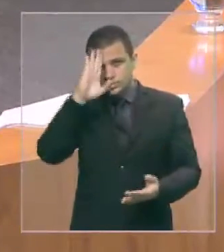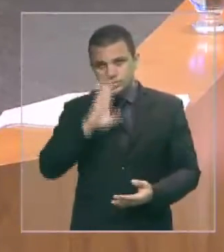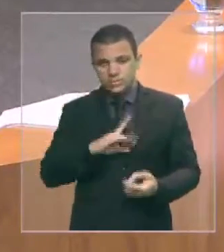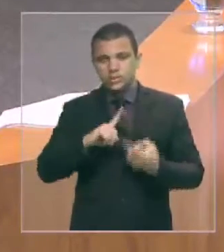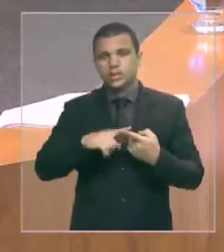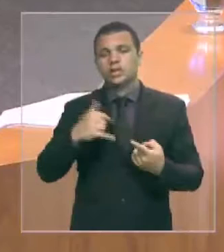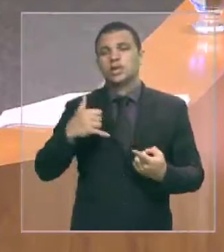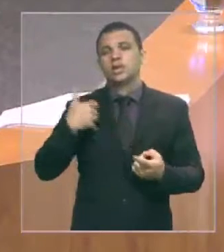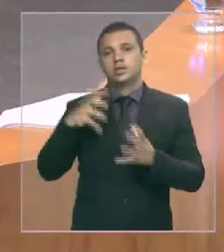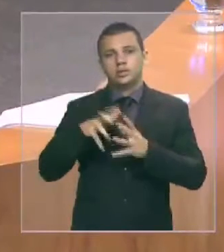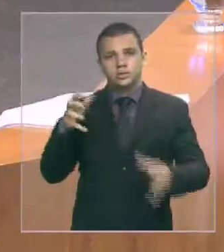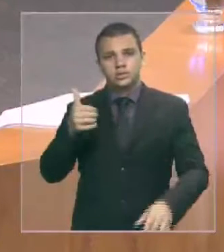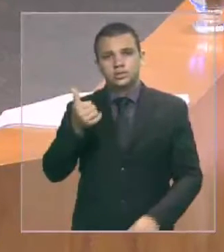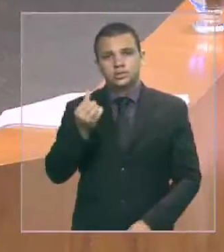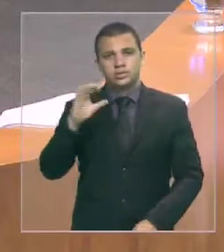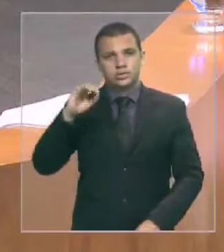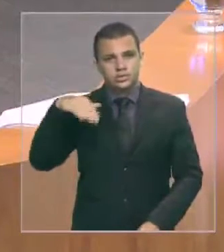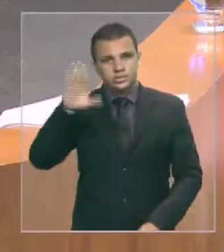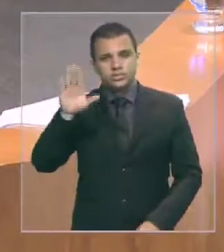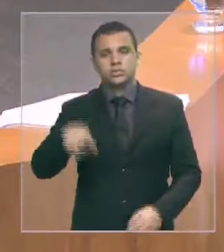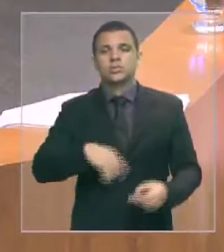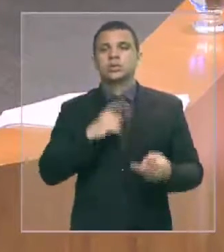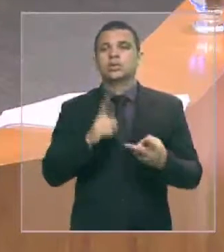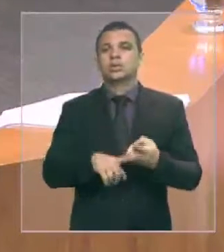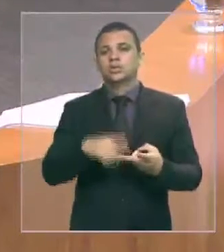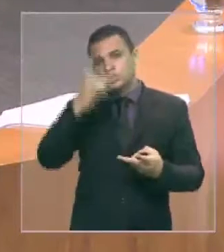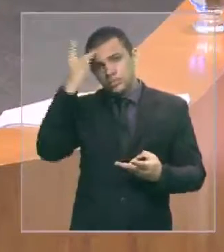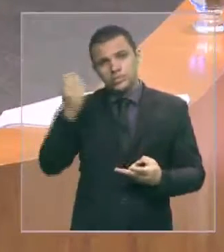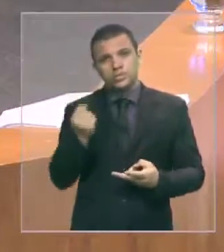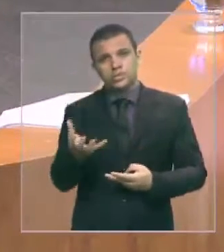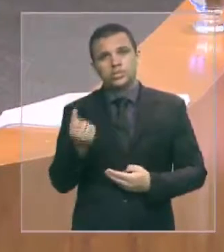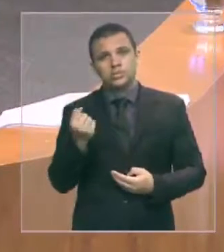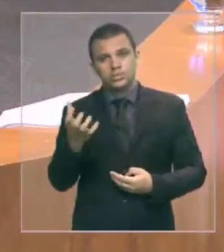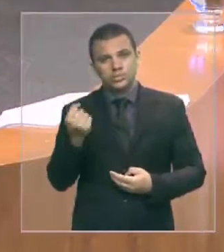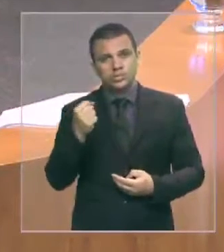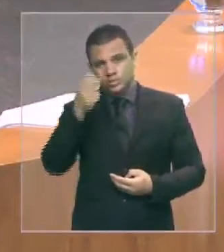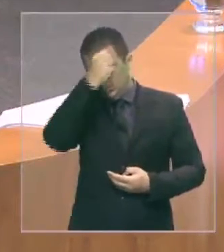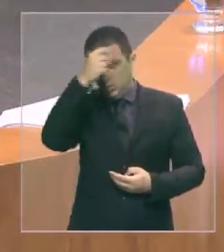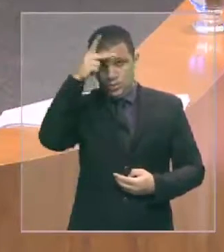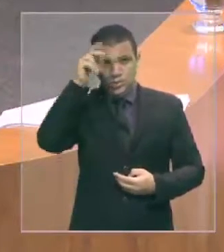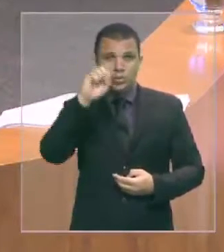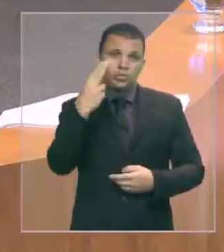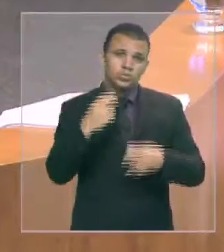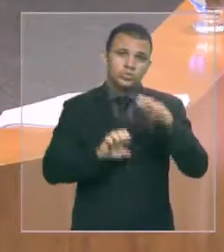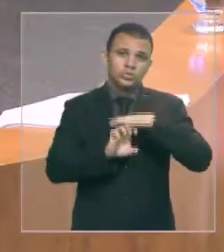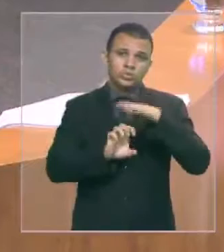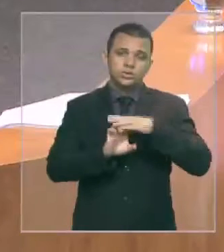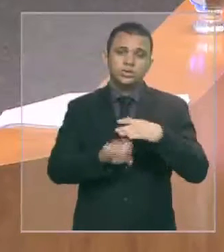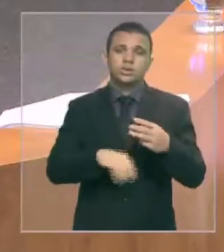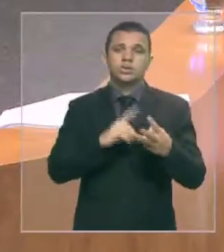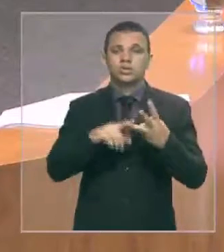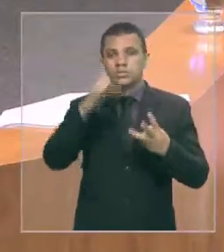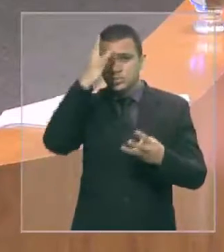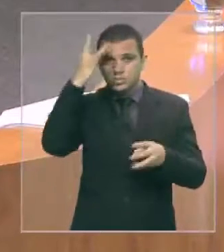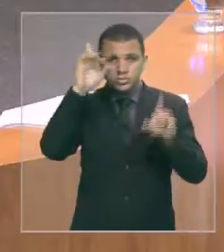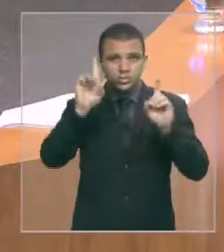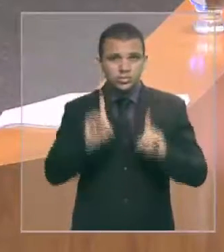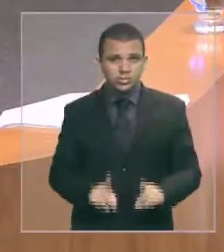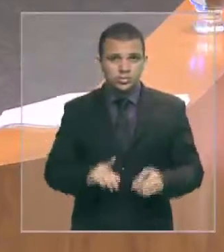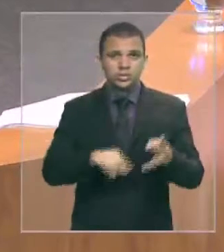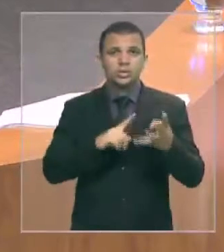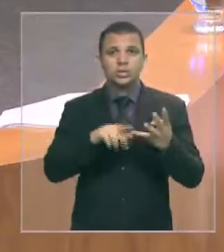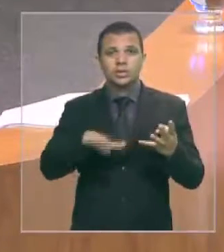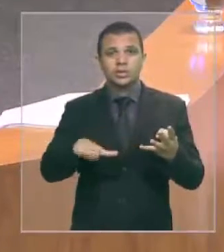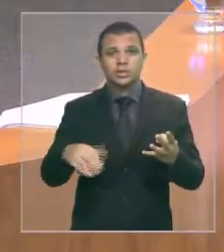60 anos, aposentados do município e do estado do Maranhão, pessoa com deficiência, criança até